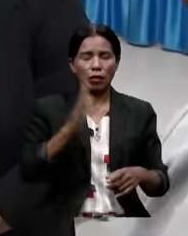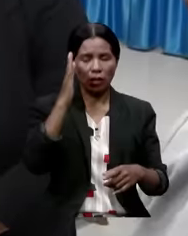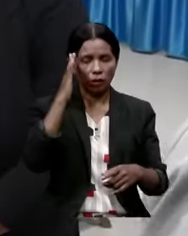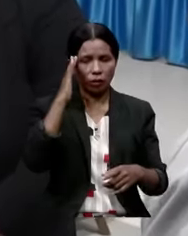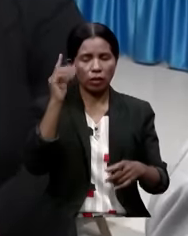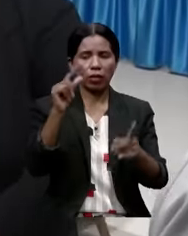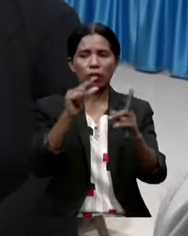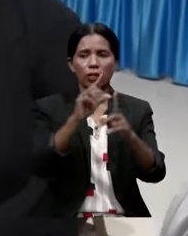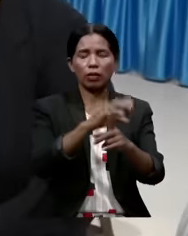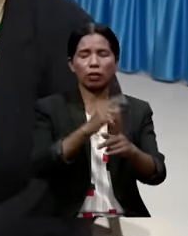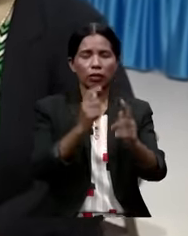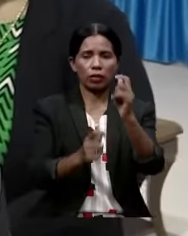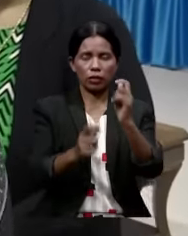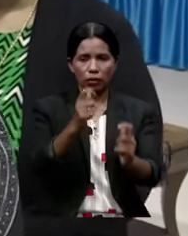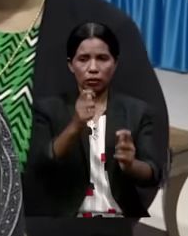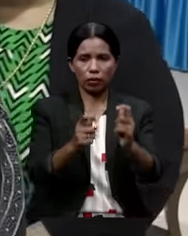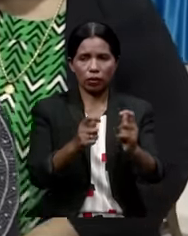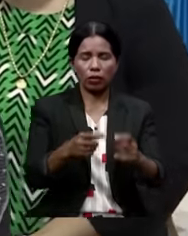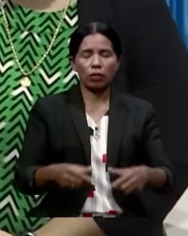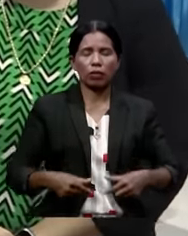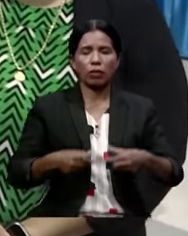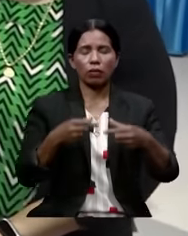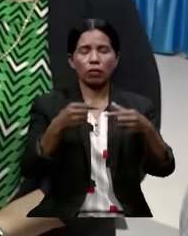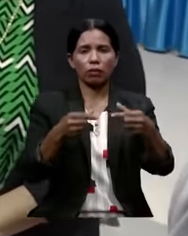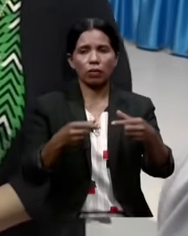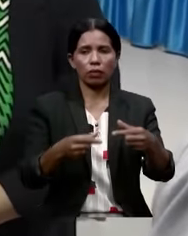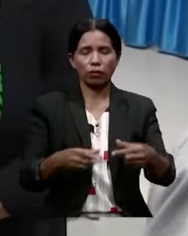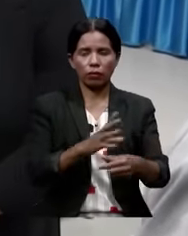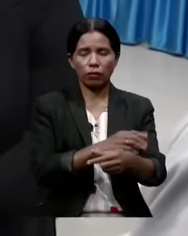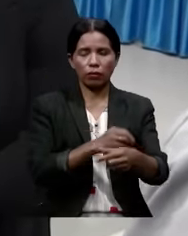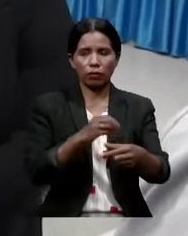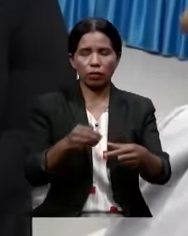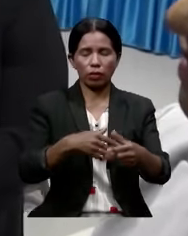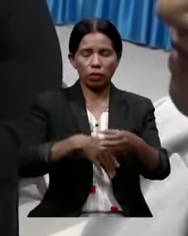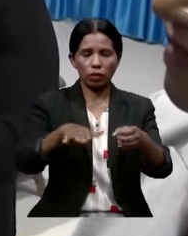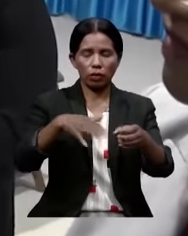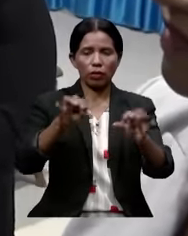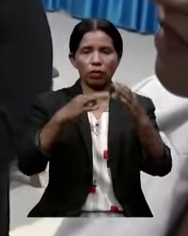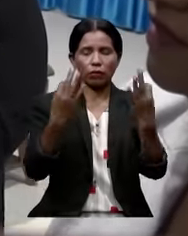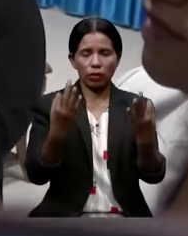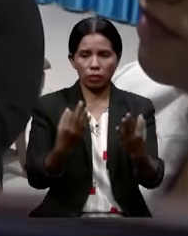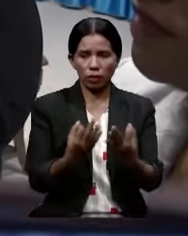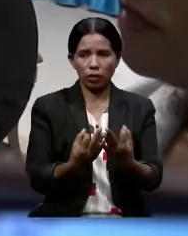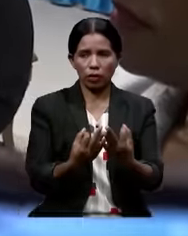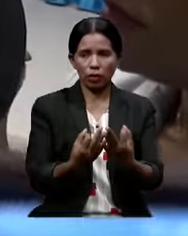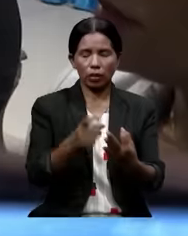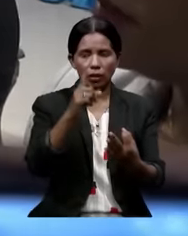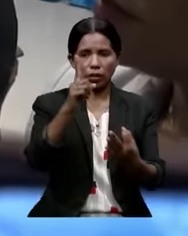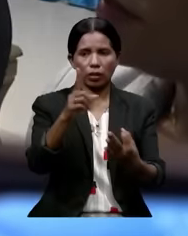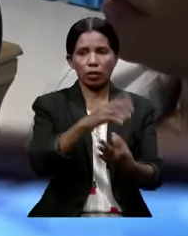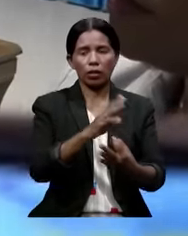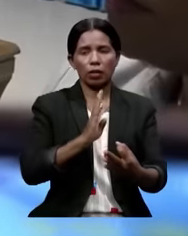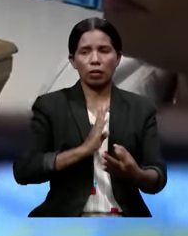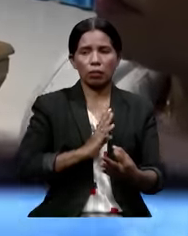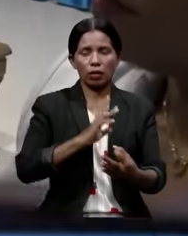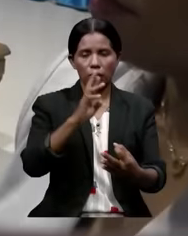Quando. Tribunal, né, for ordem, despejo, do Nissan e família, família ida e a Becora,